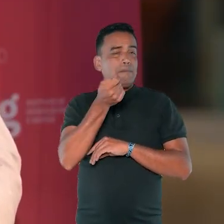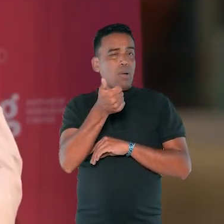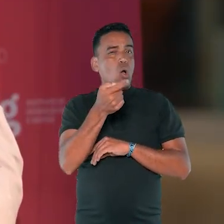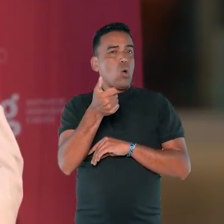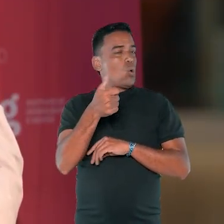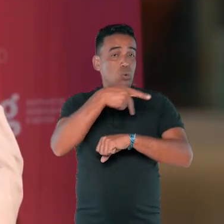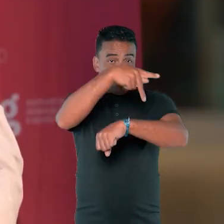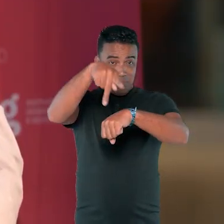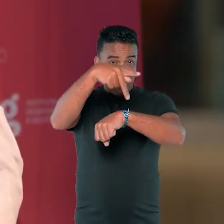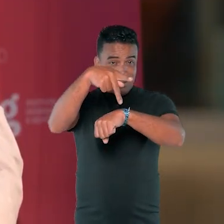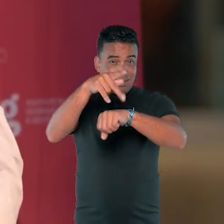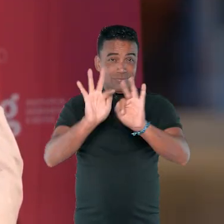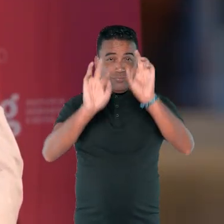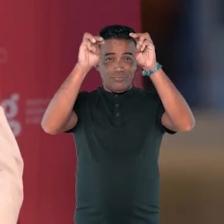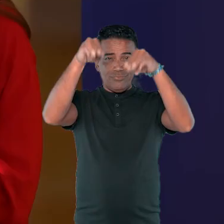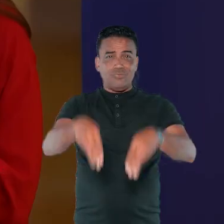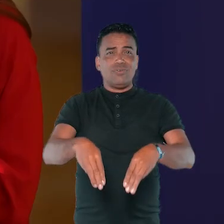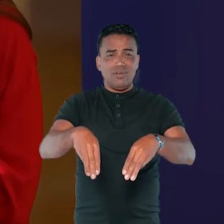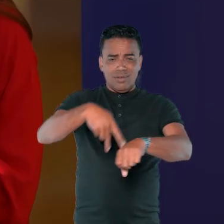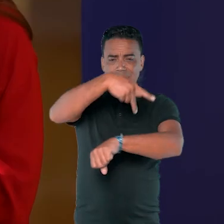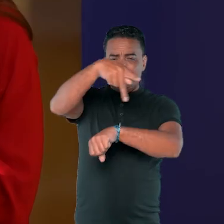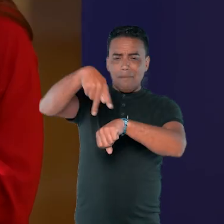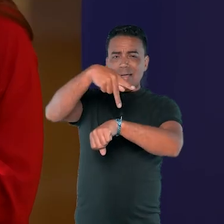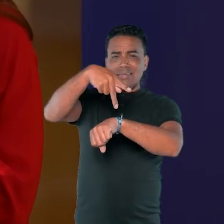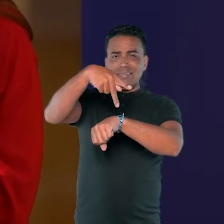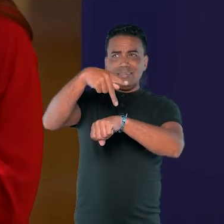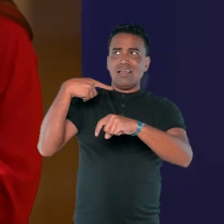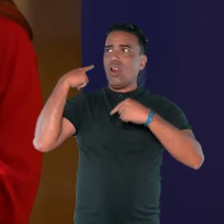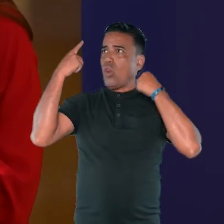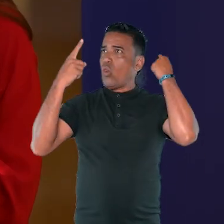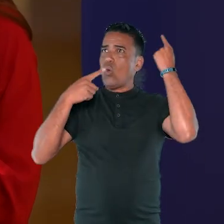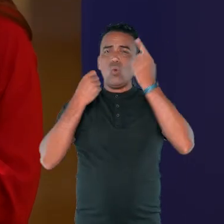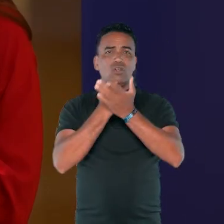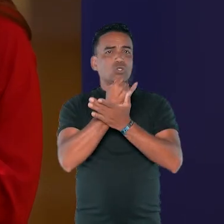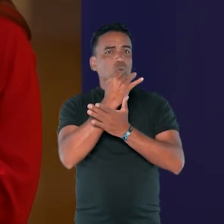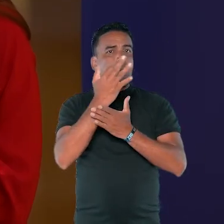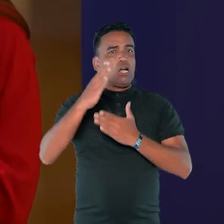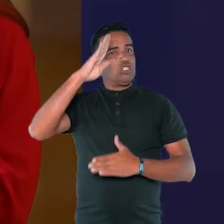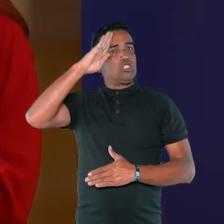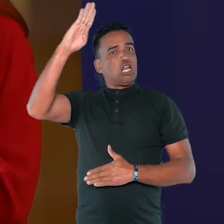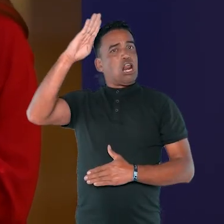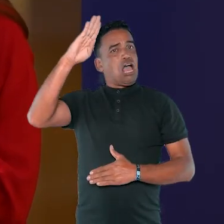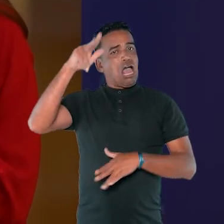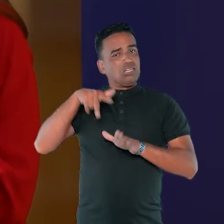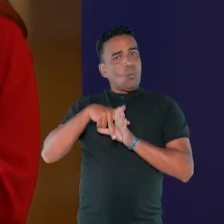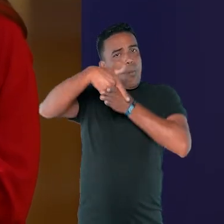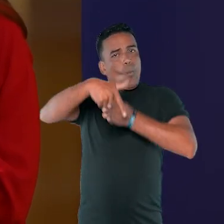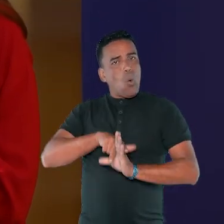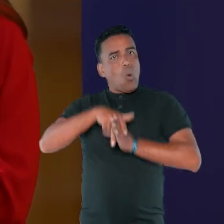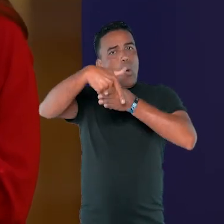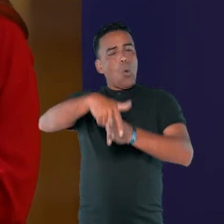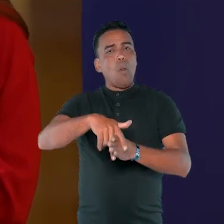mais país. País, loucura de quantos generais a cavalo,